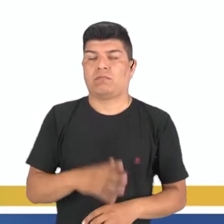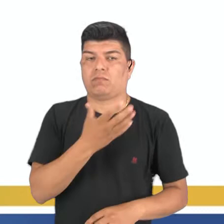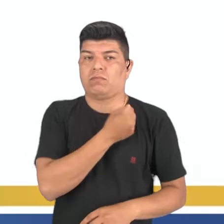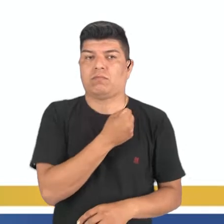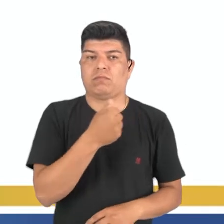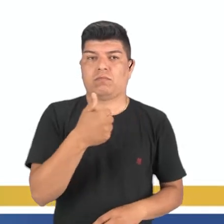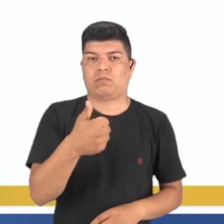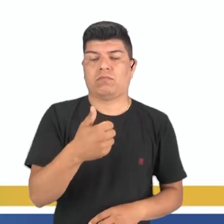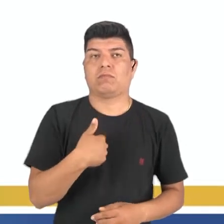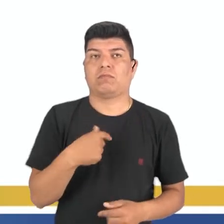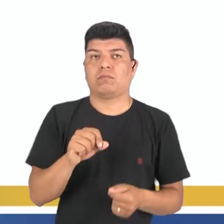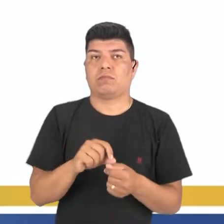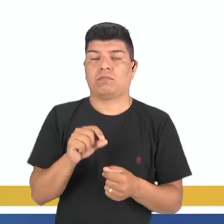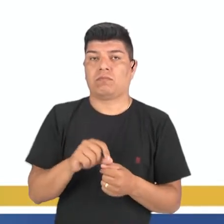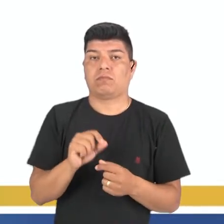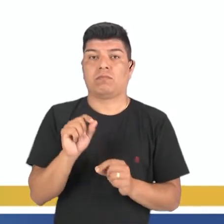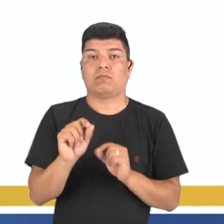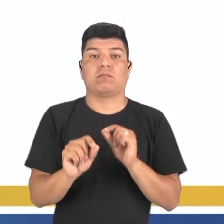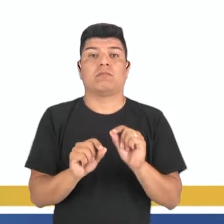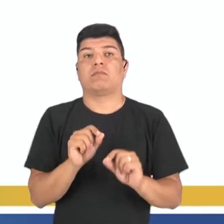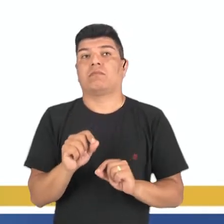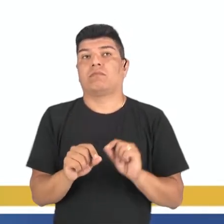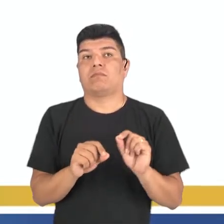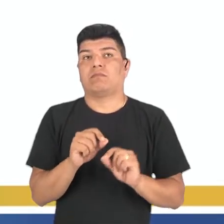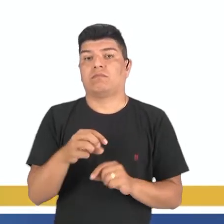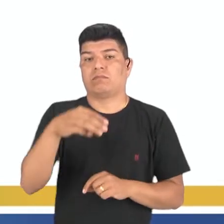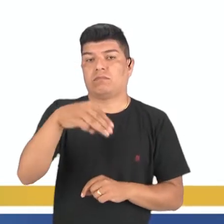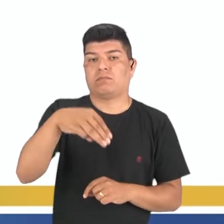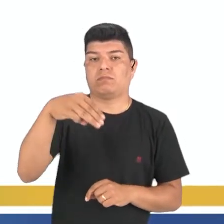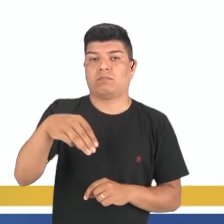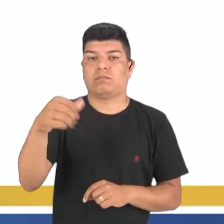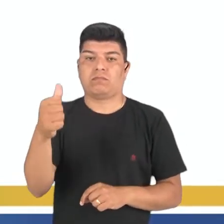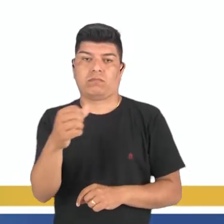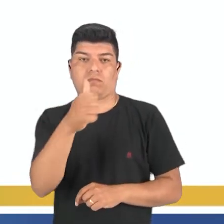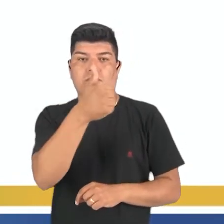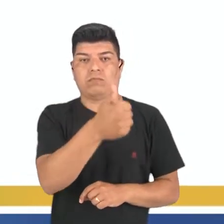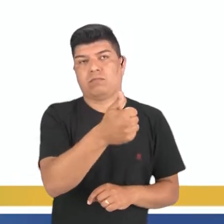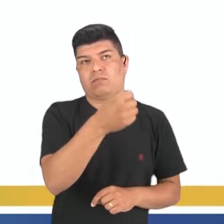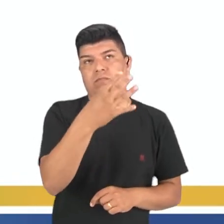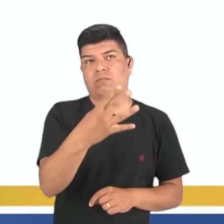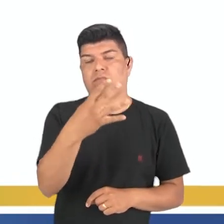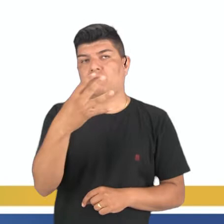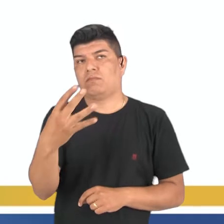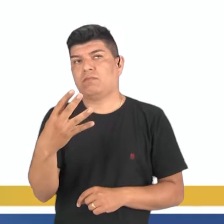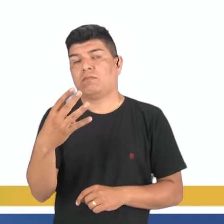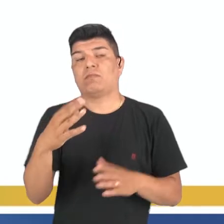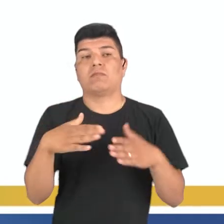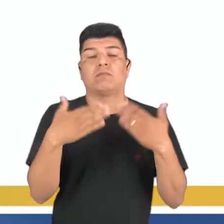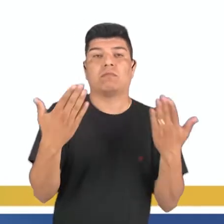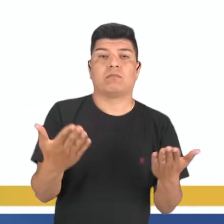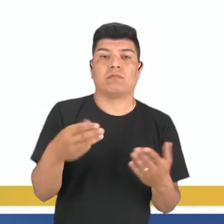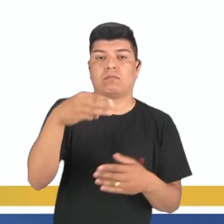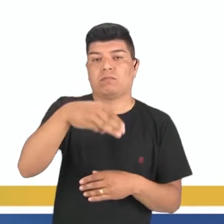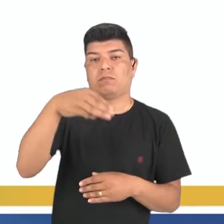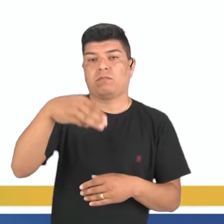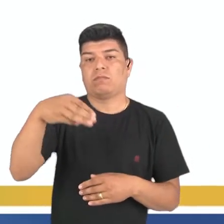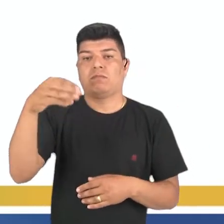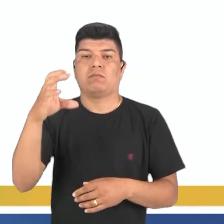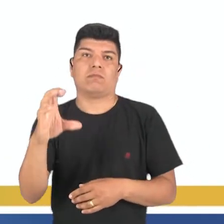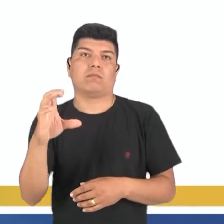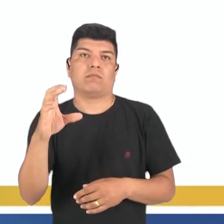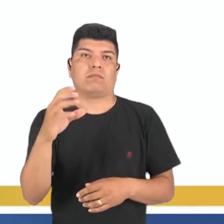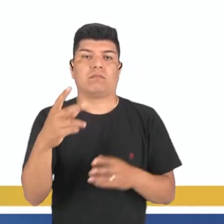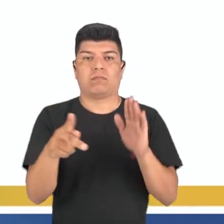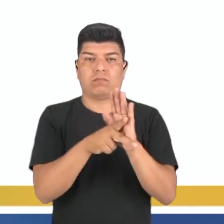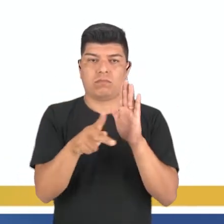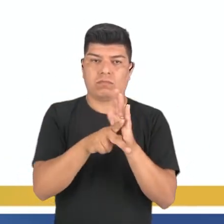1. Então para eu fazer essa operação aqui, eu vou tirar o MMC de 1, 4 e 4. Qual é o MMC de 1 e 4? É o